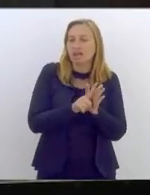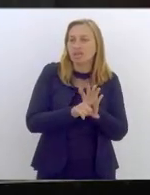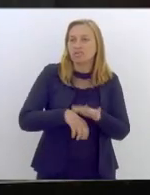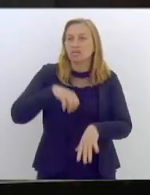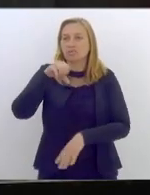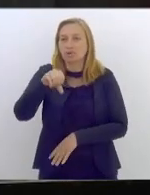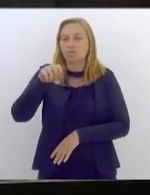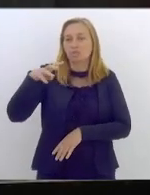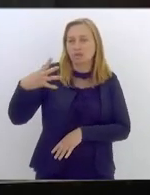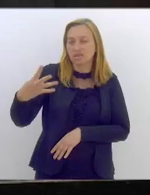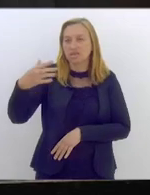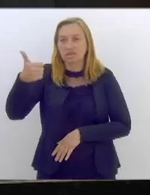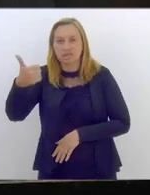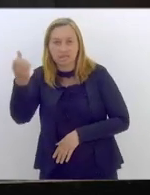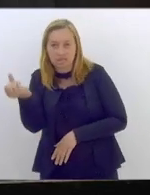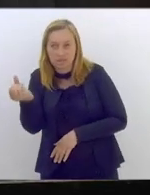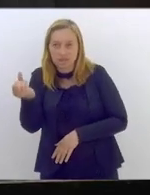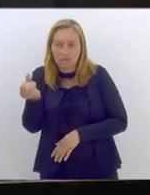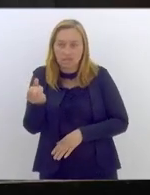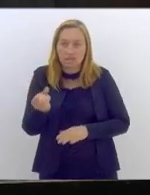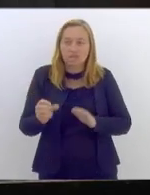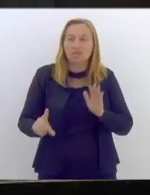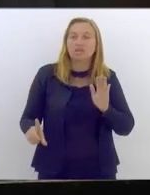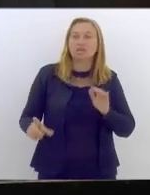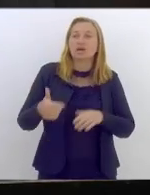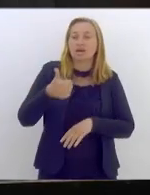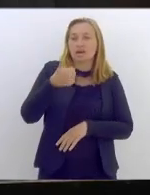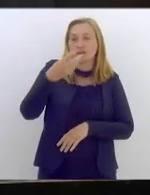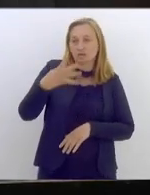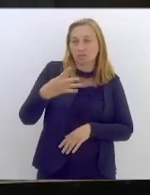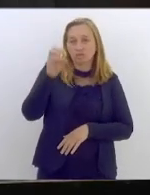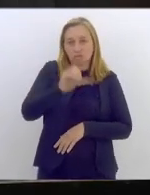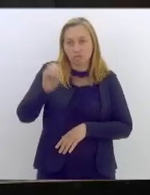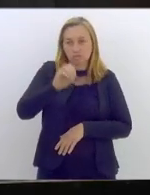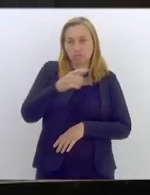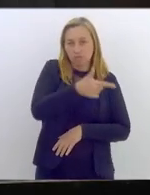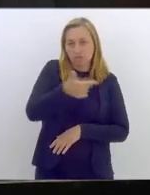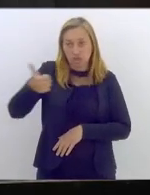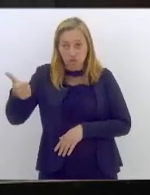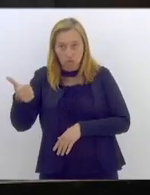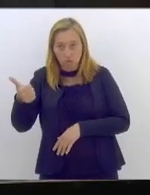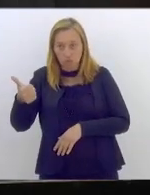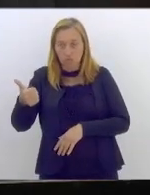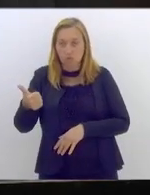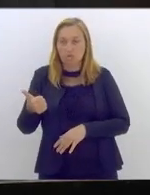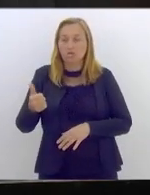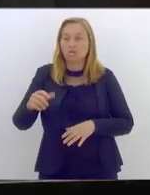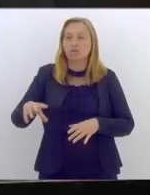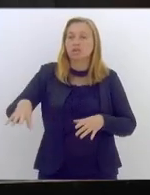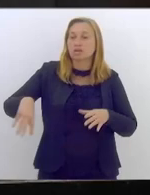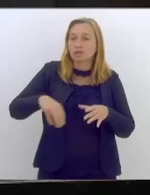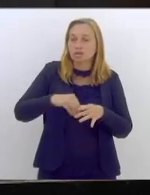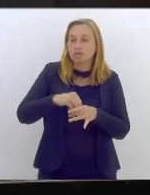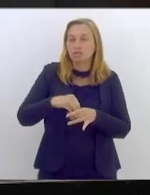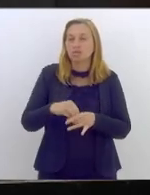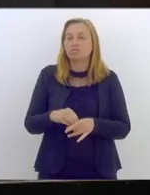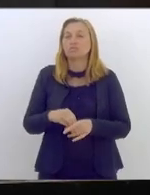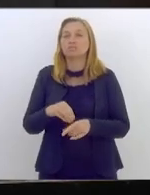9.436, de 14 de outubro de 2021, que dispõe sobre a recomposição anual dos